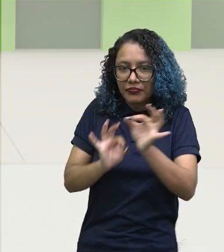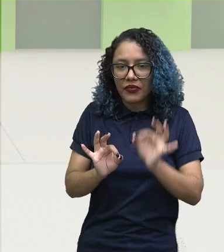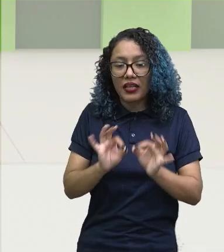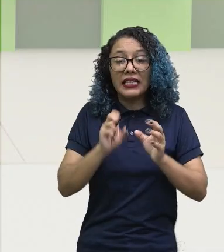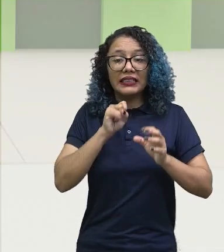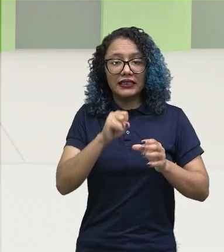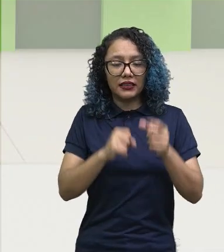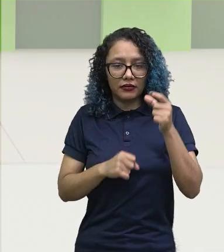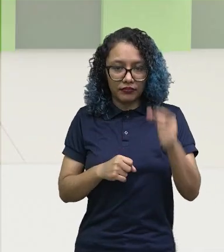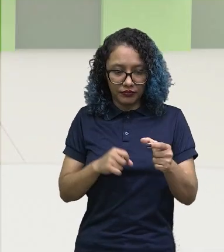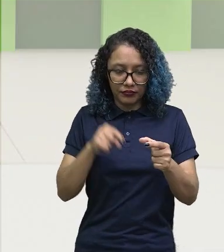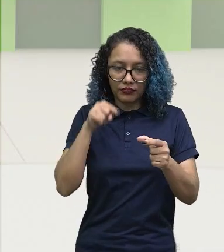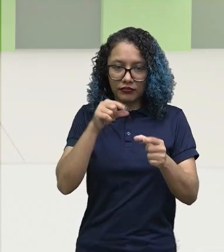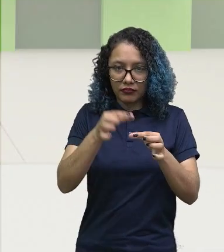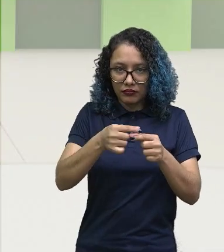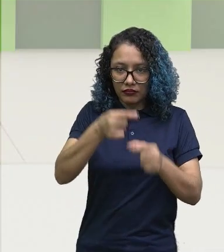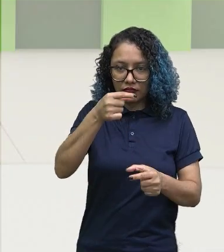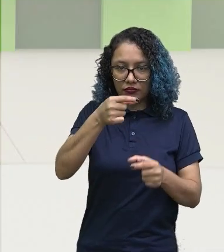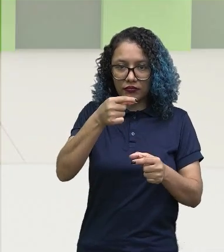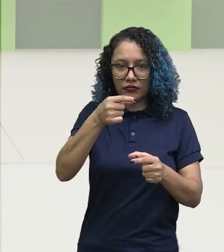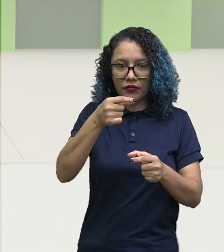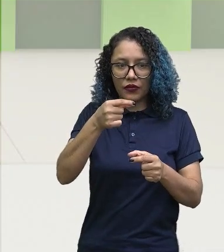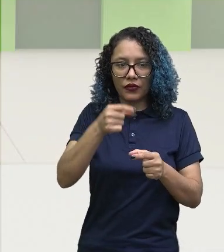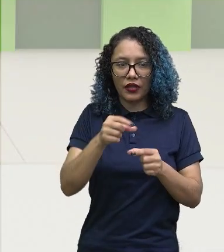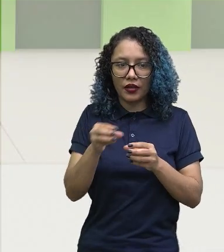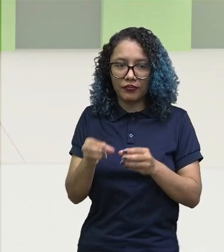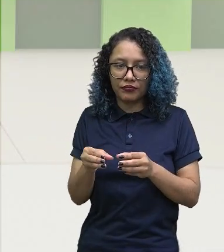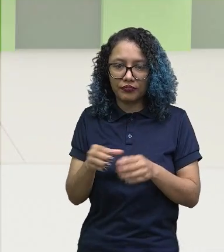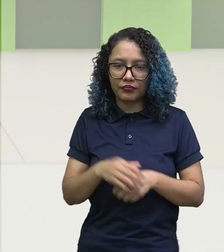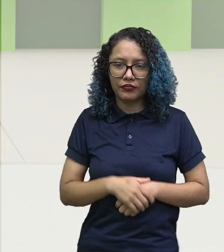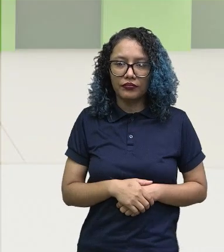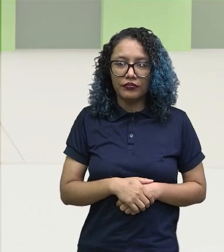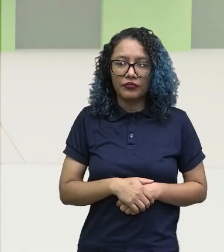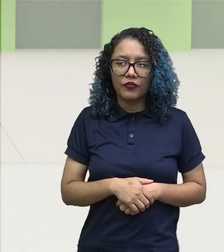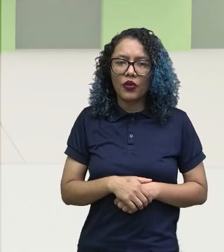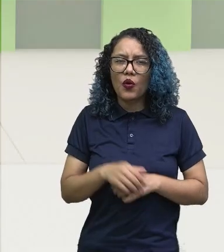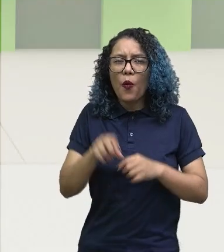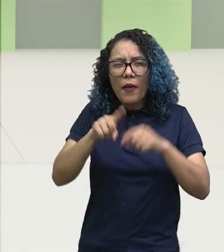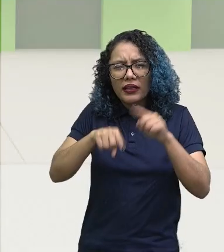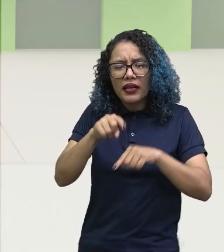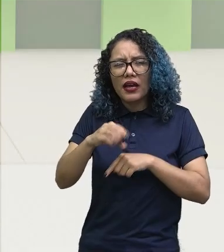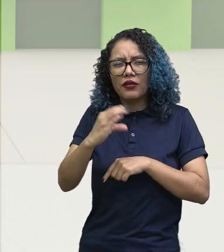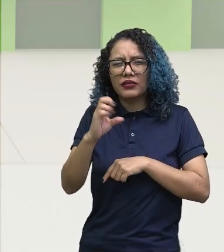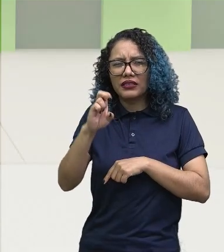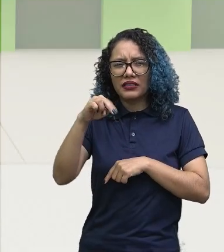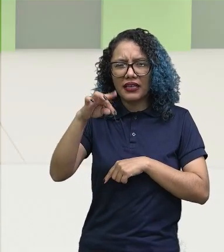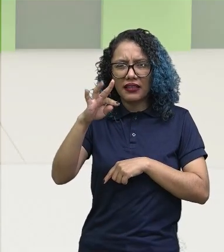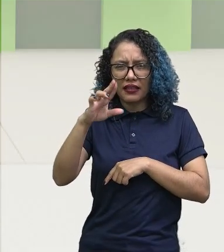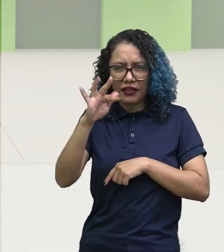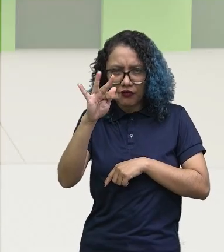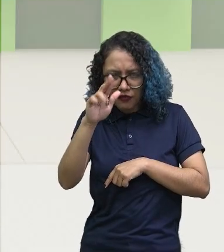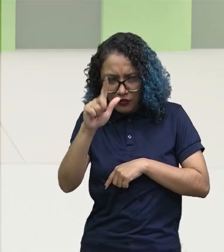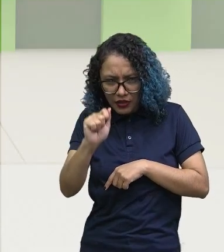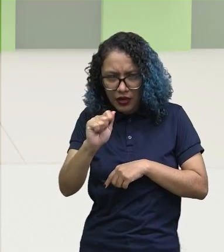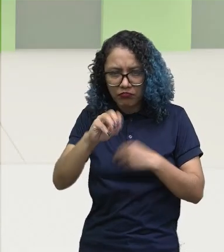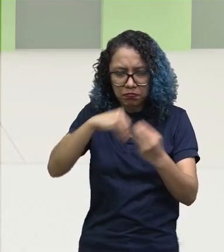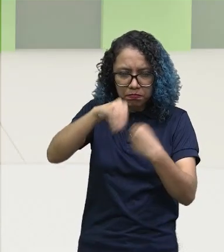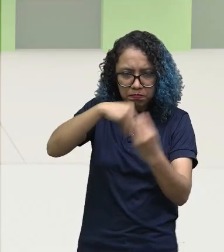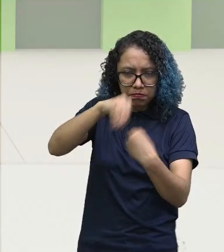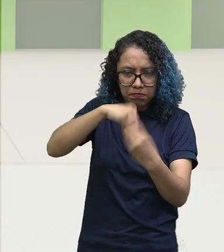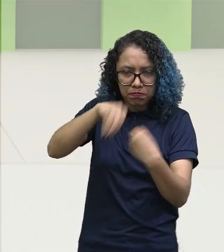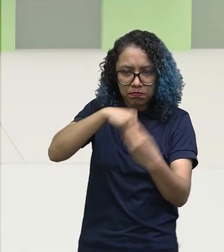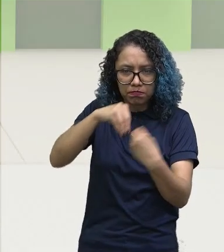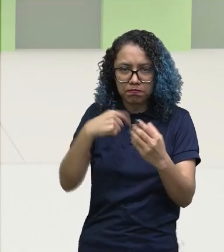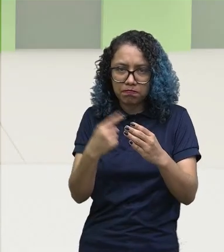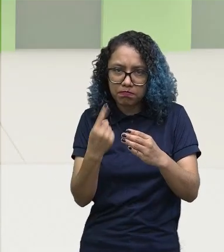ensaio, colocar ali num equipamento chamado de centrífuga, né, ele vai girar bastante, e o que vai